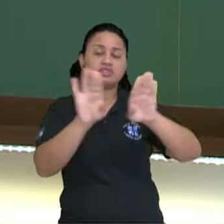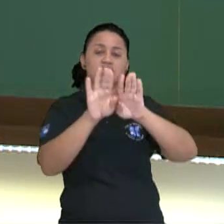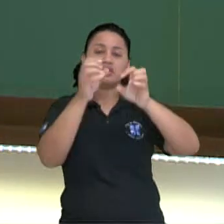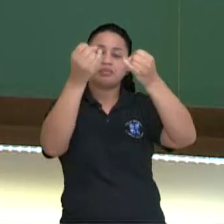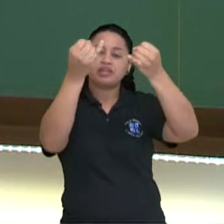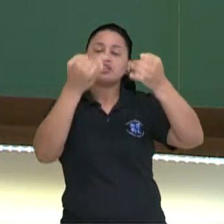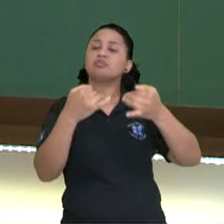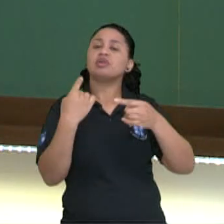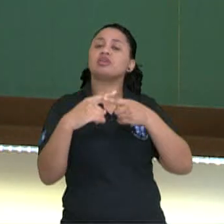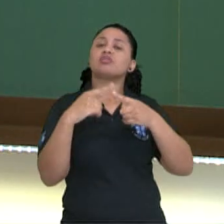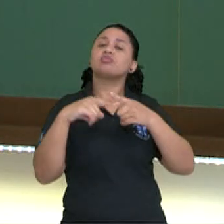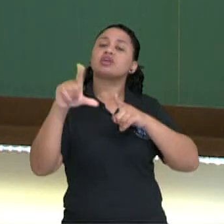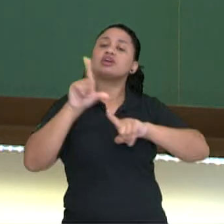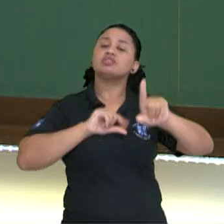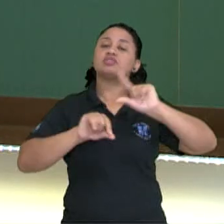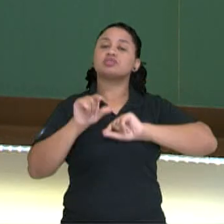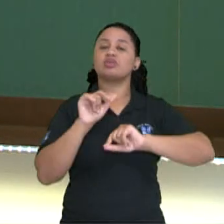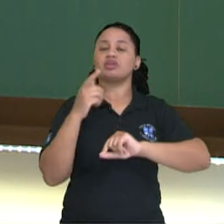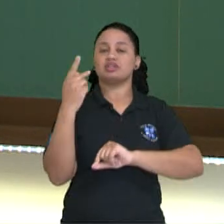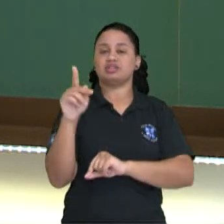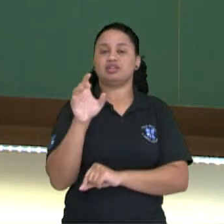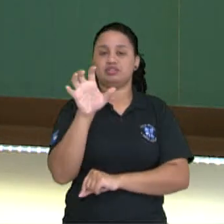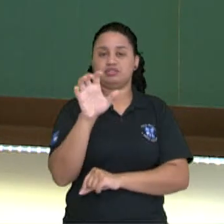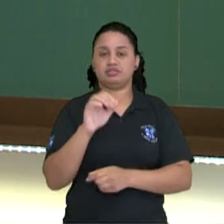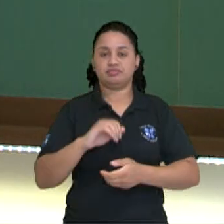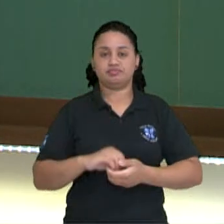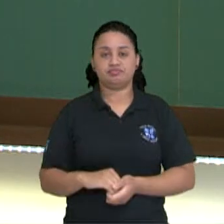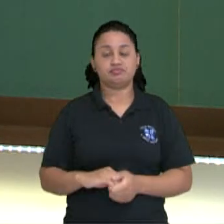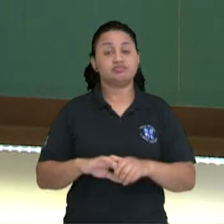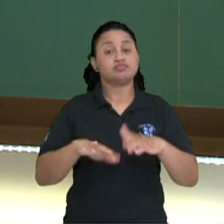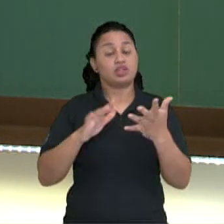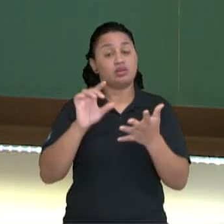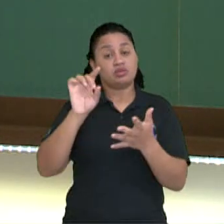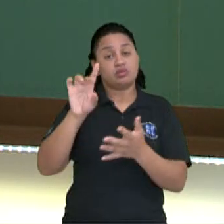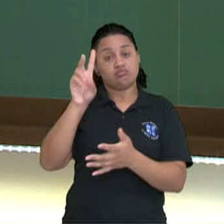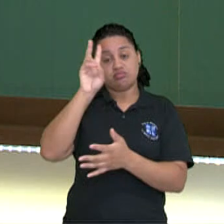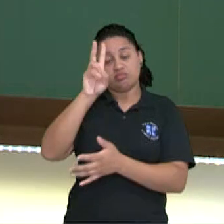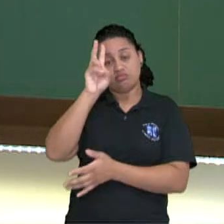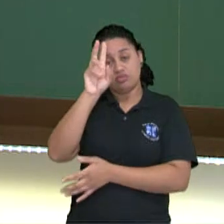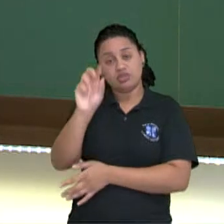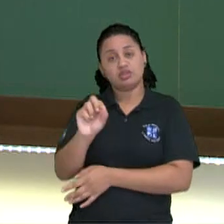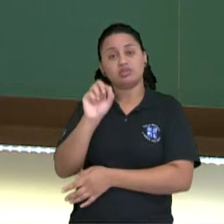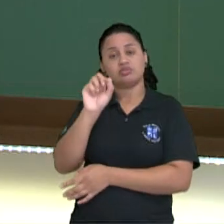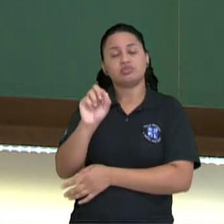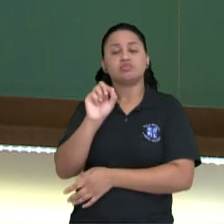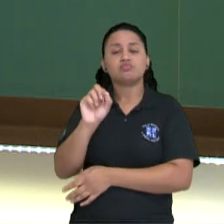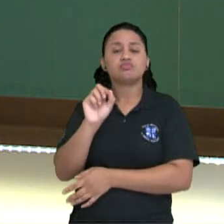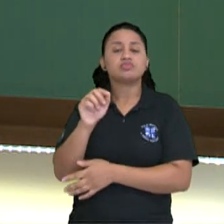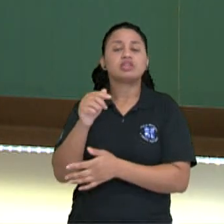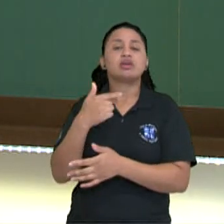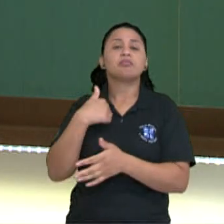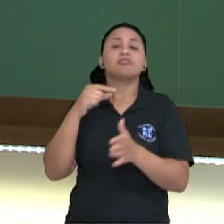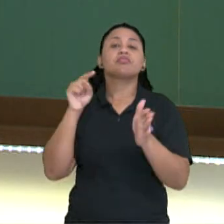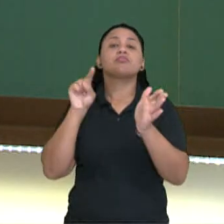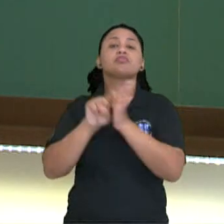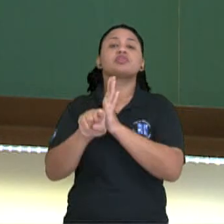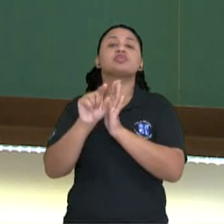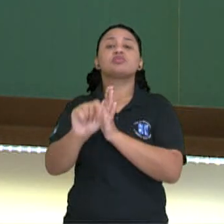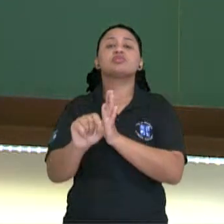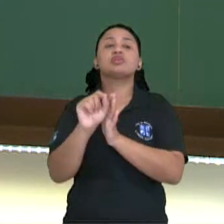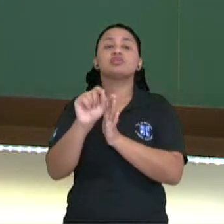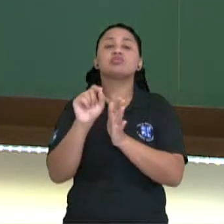dessa escolha na narrativa. Só lembrando, então, aqui a gente está perguntando